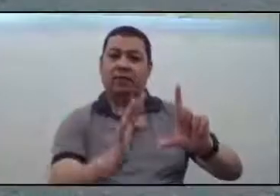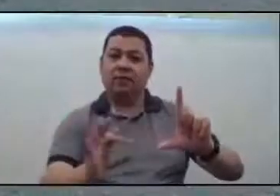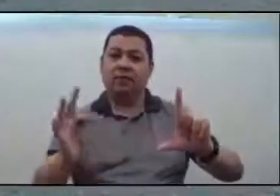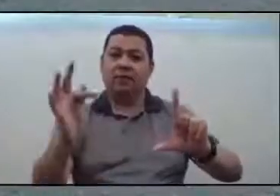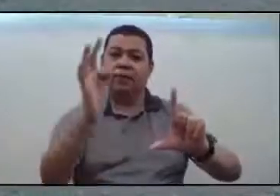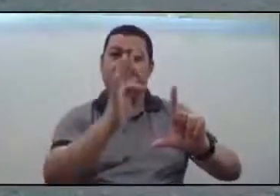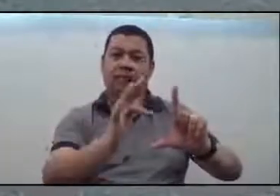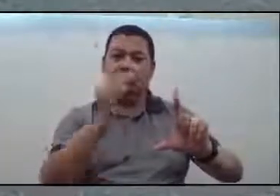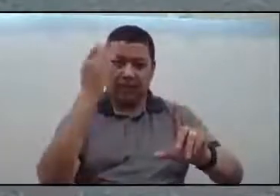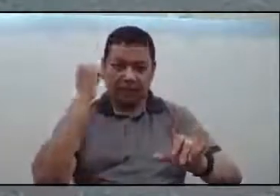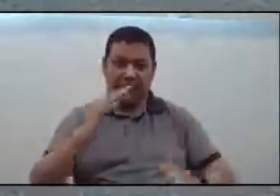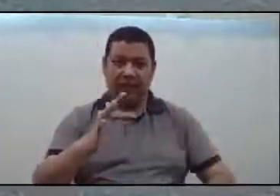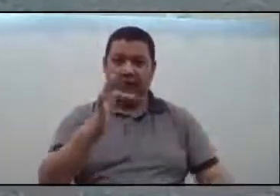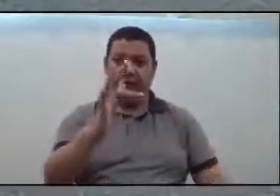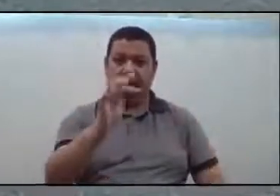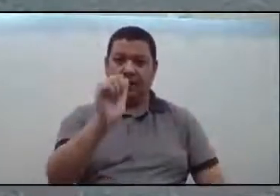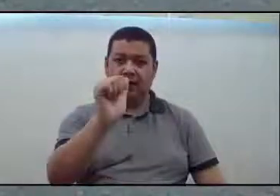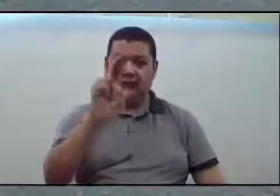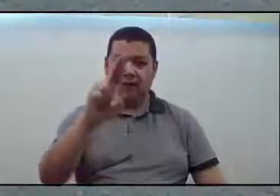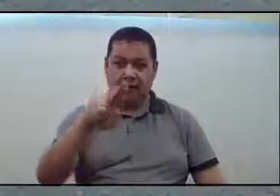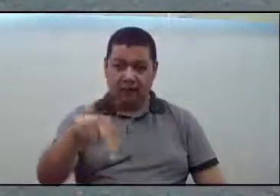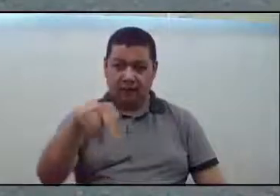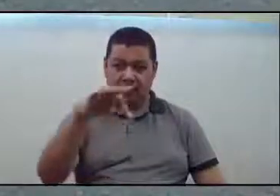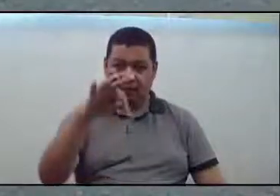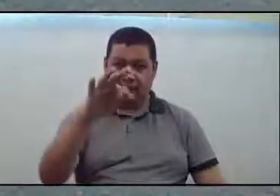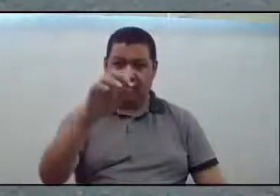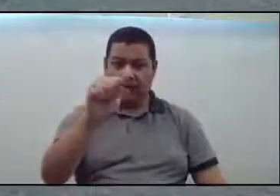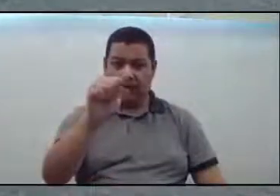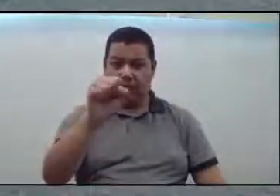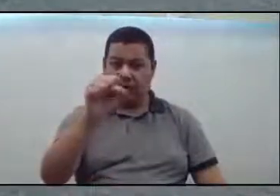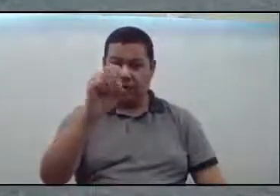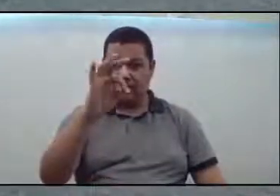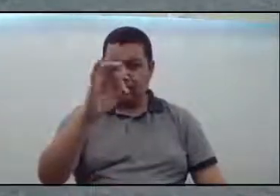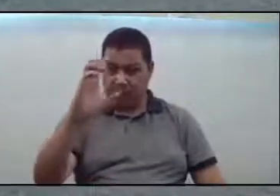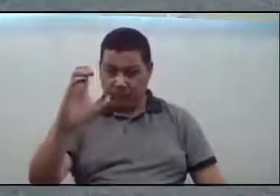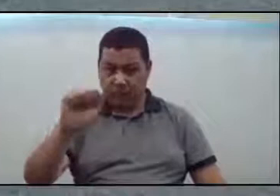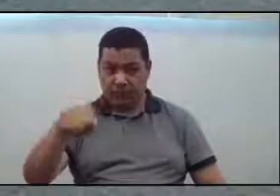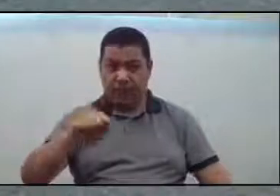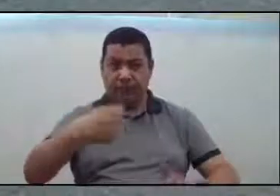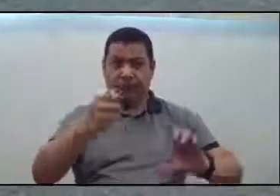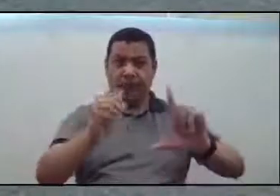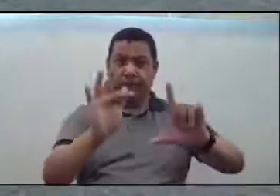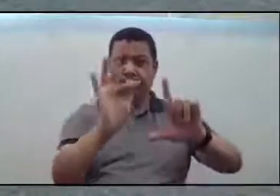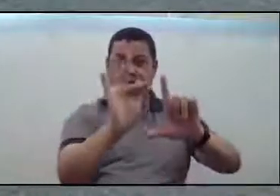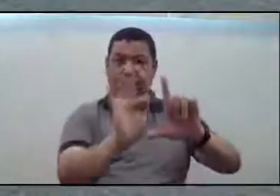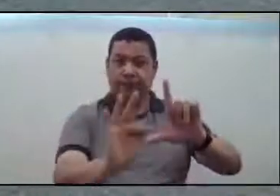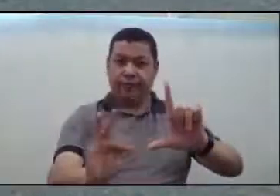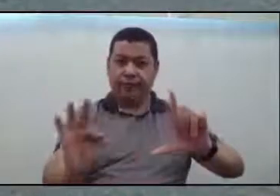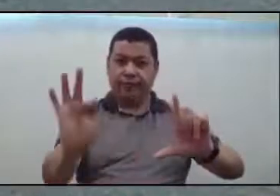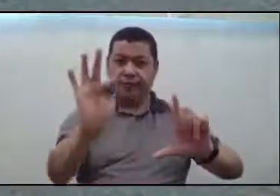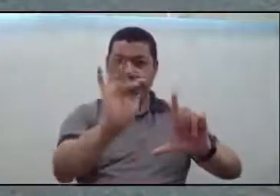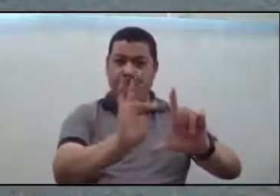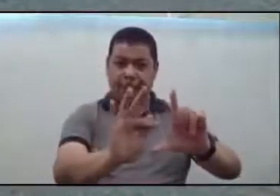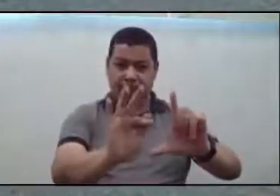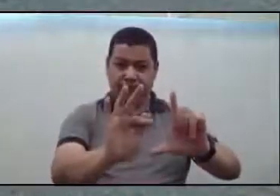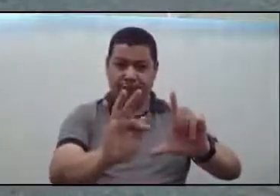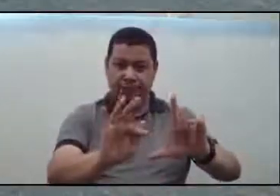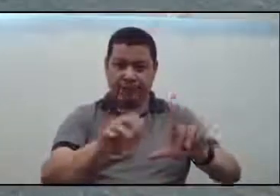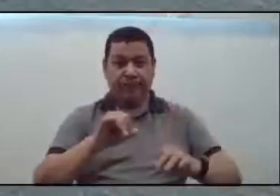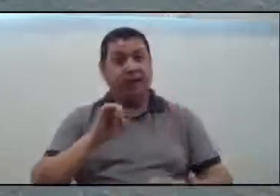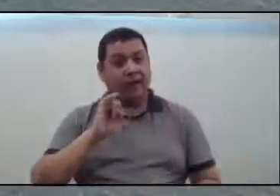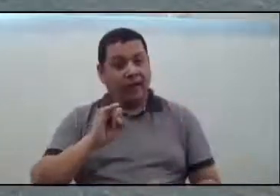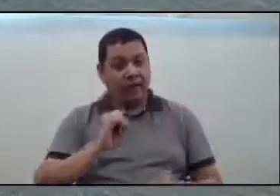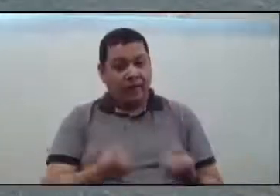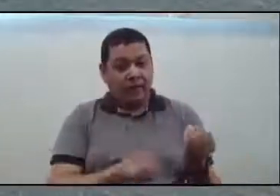queimado. Ora, essas máquinas, se não fosse queimada, essas máquinas estavam ajudando os